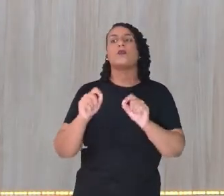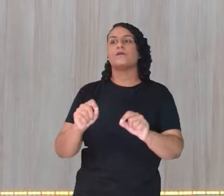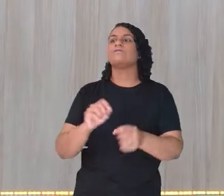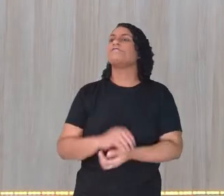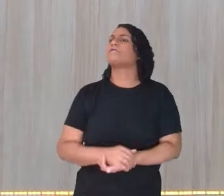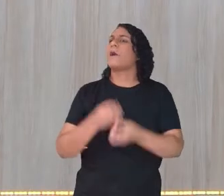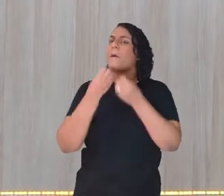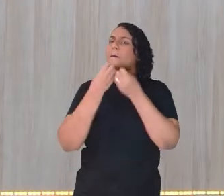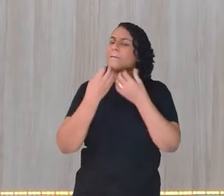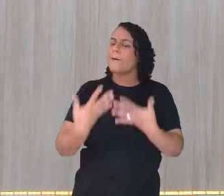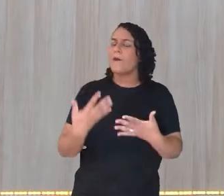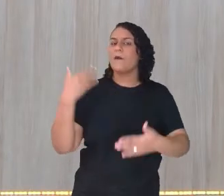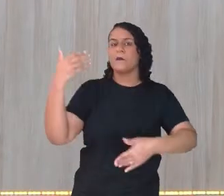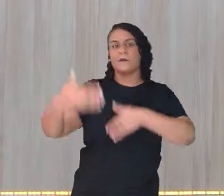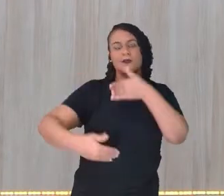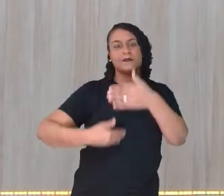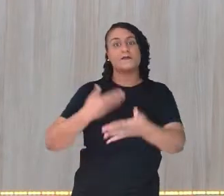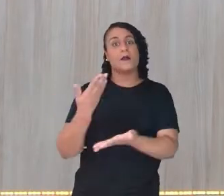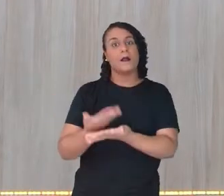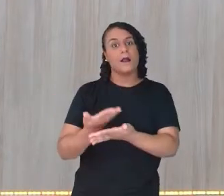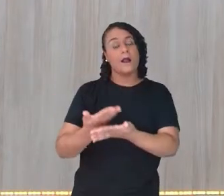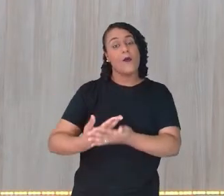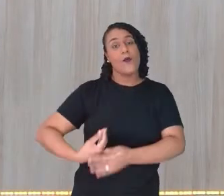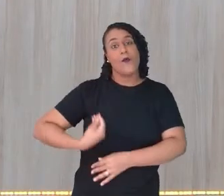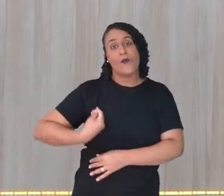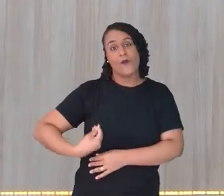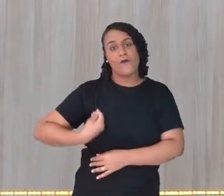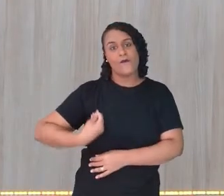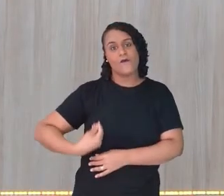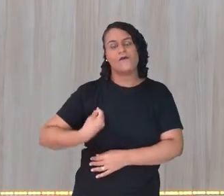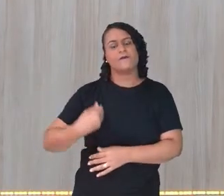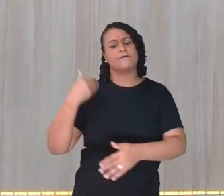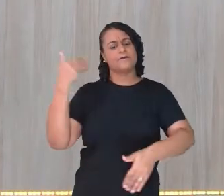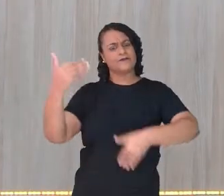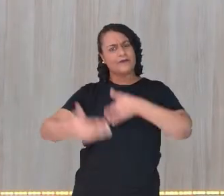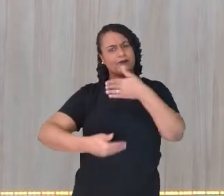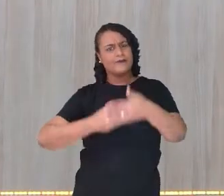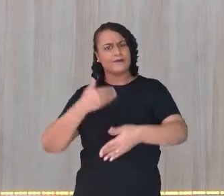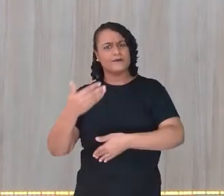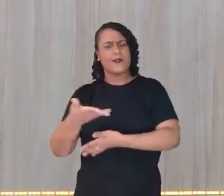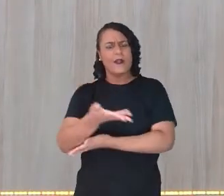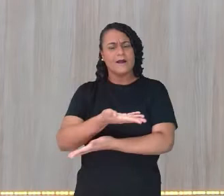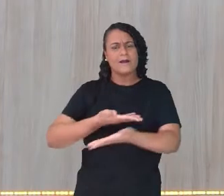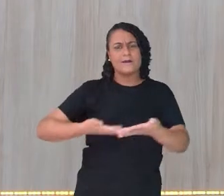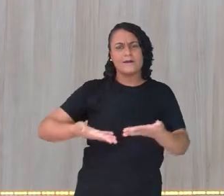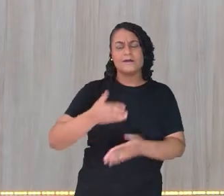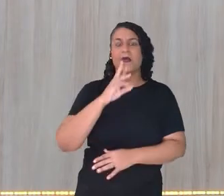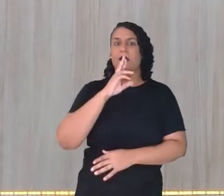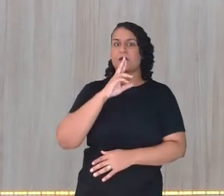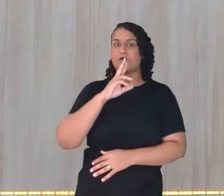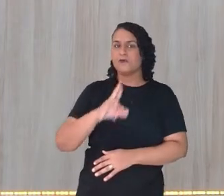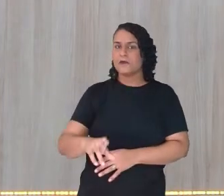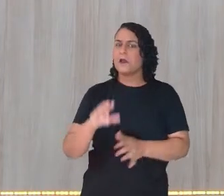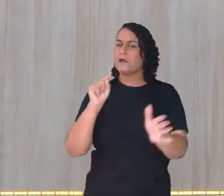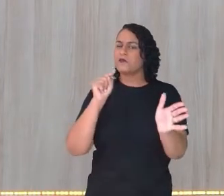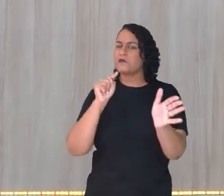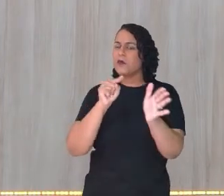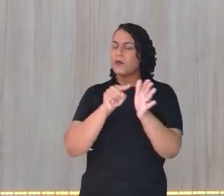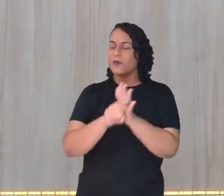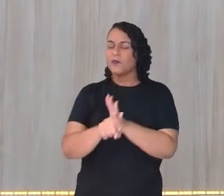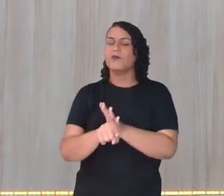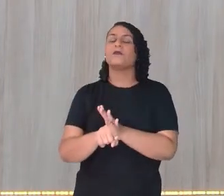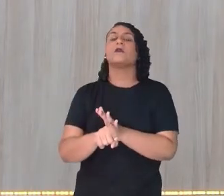bom participar da nossa aula ao vivo, gente. Interagindo conosco, respondendo os questionamentos,